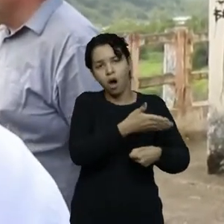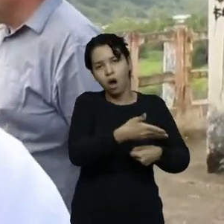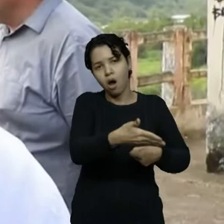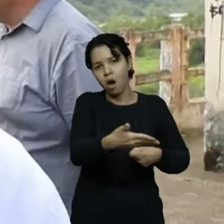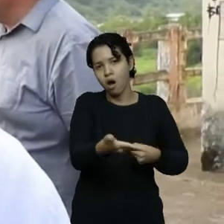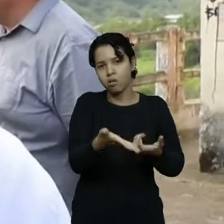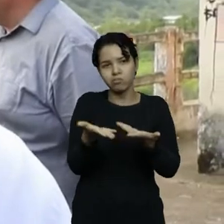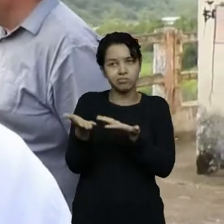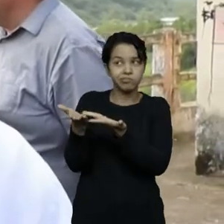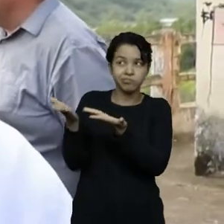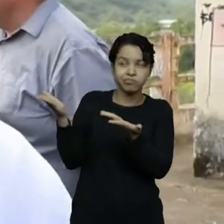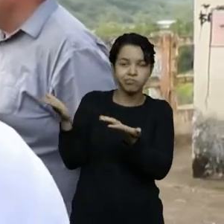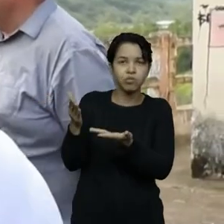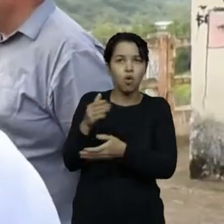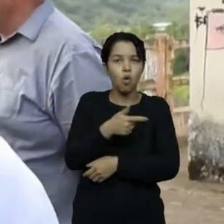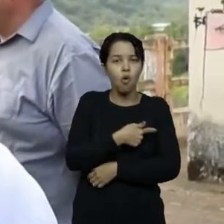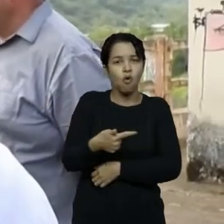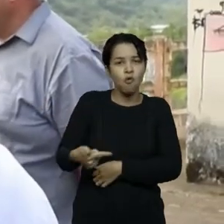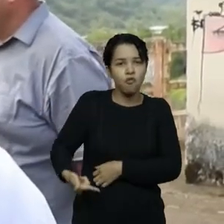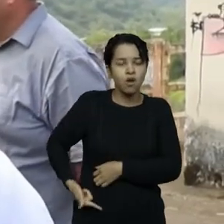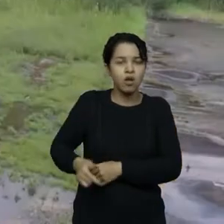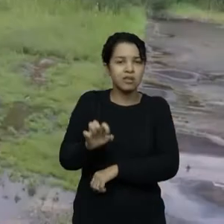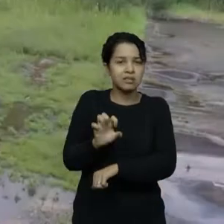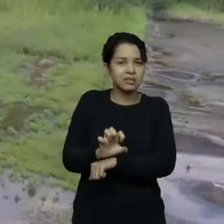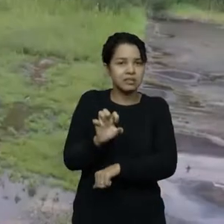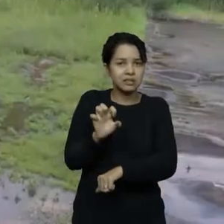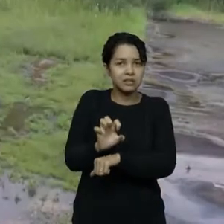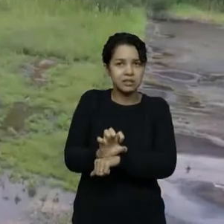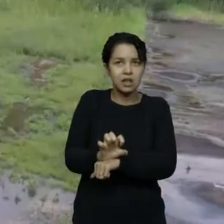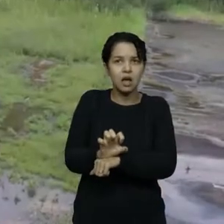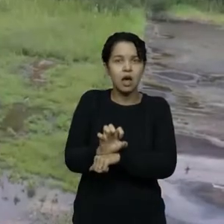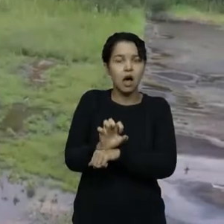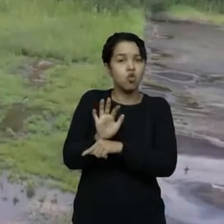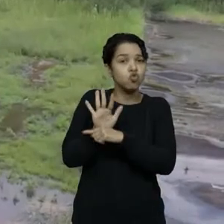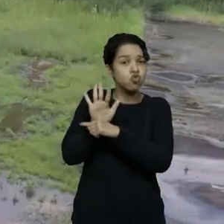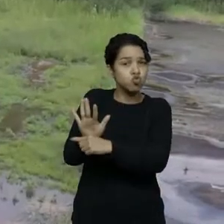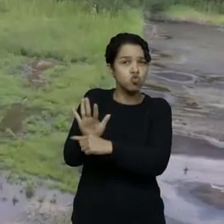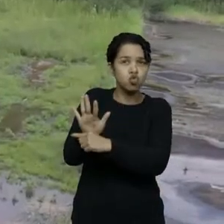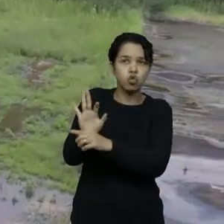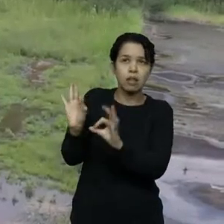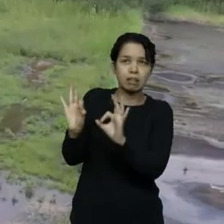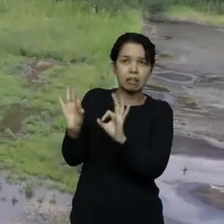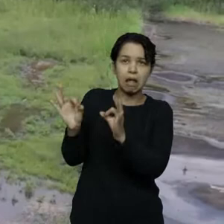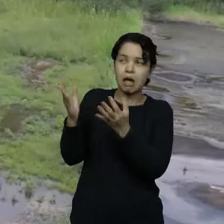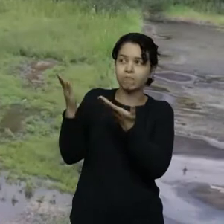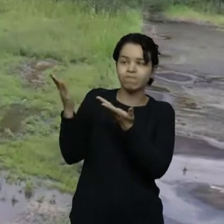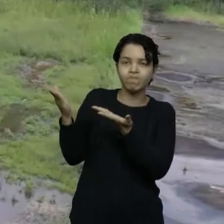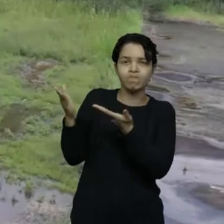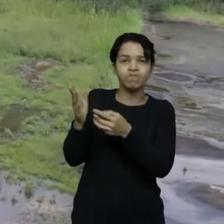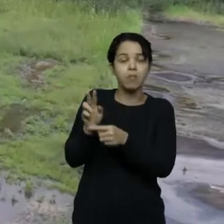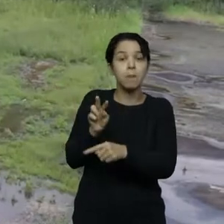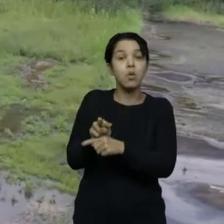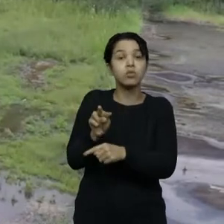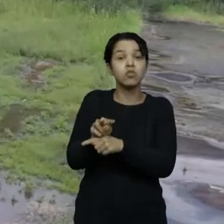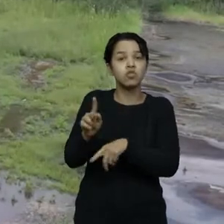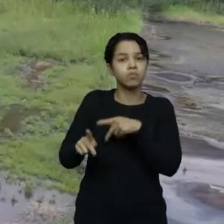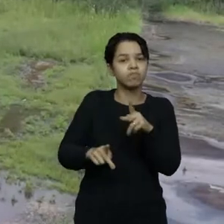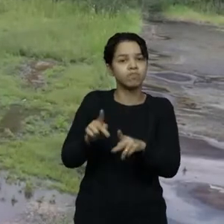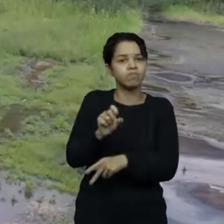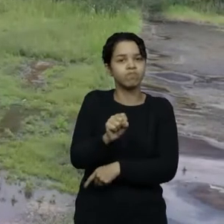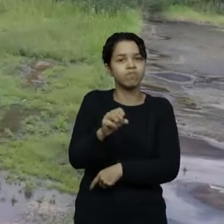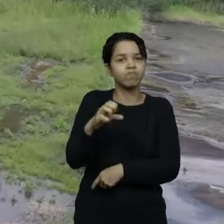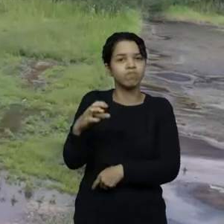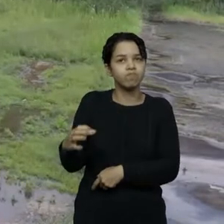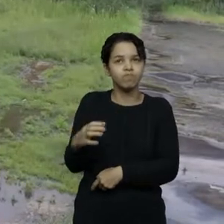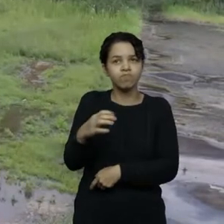do Estado de Santa Catarina não mexeu uma palha para proteger os catarinenses no que concerne à proteção